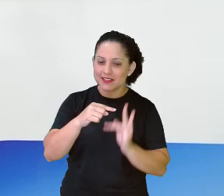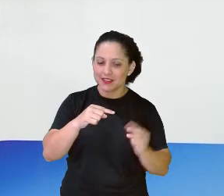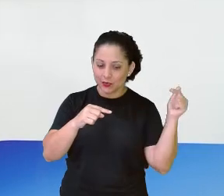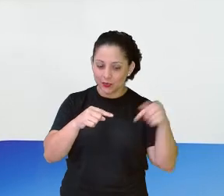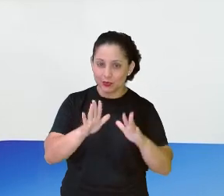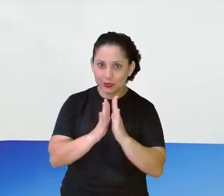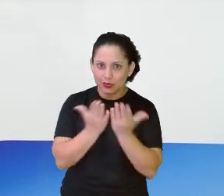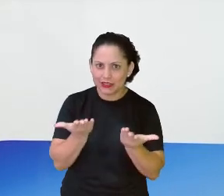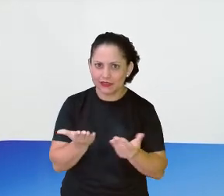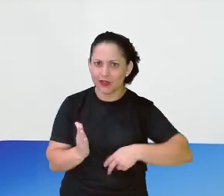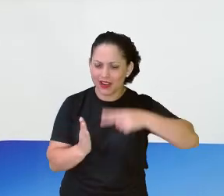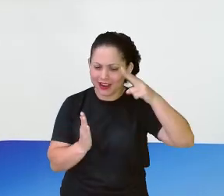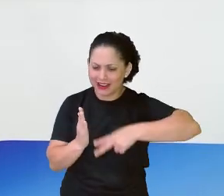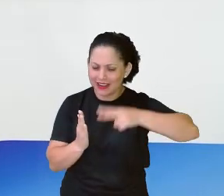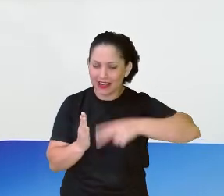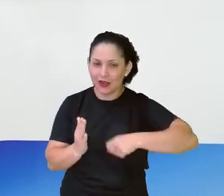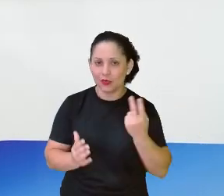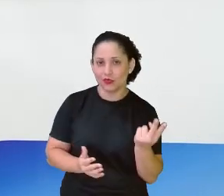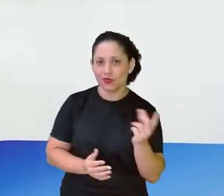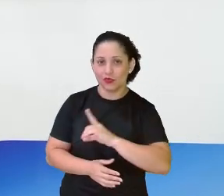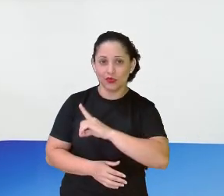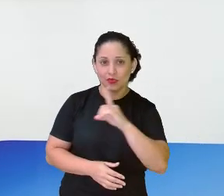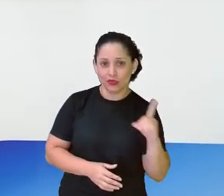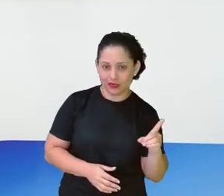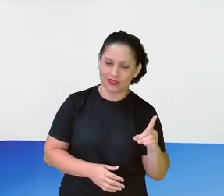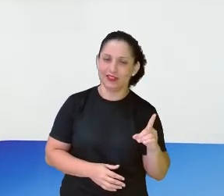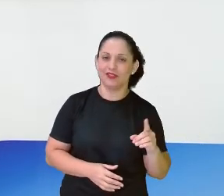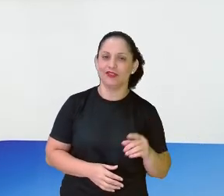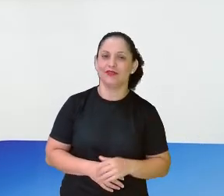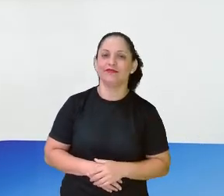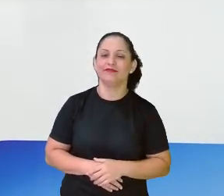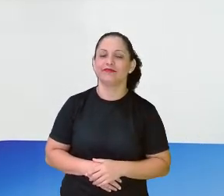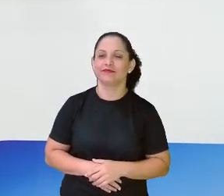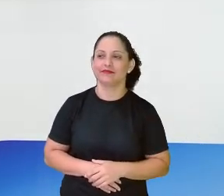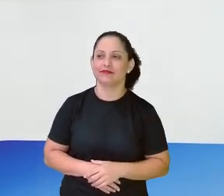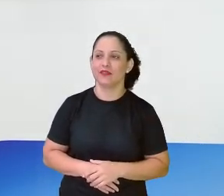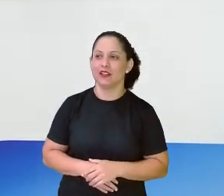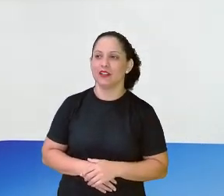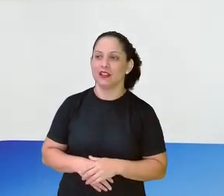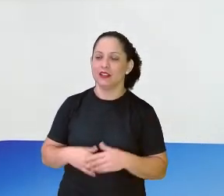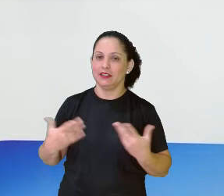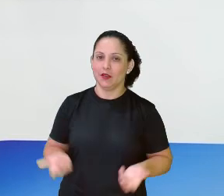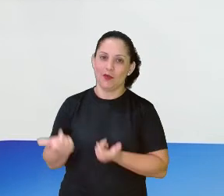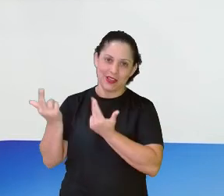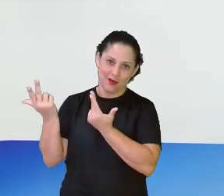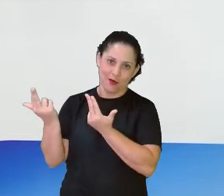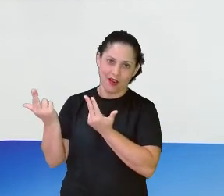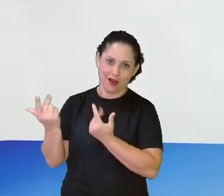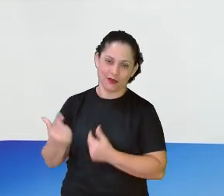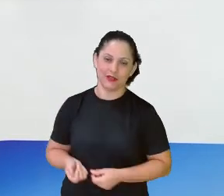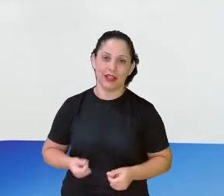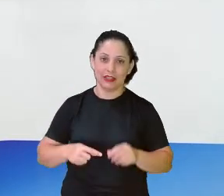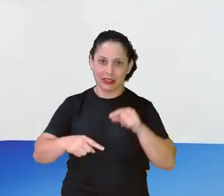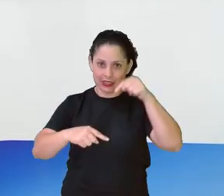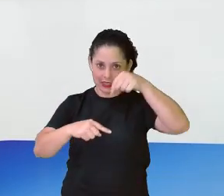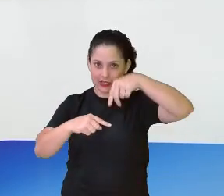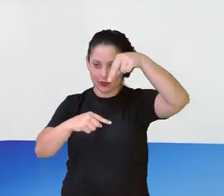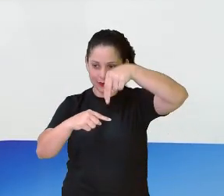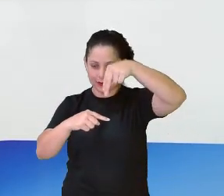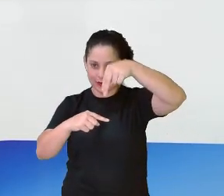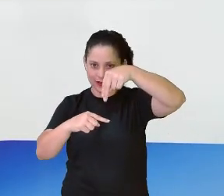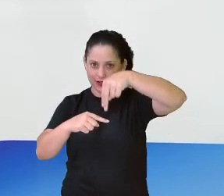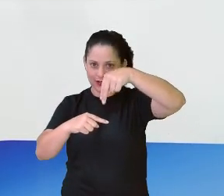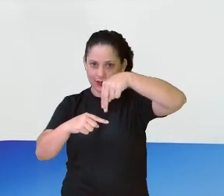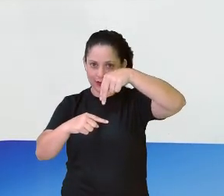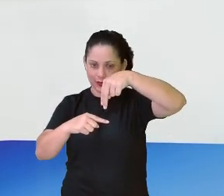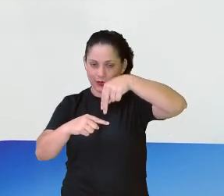livro ele leu nos 2 dias? Mesma situação. Fiz a adição do numerador, ó. Leu